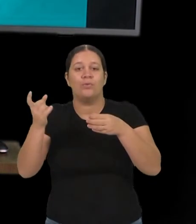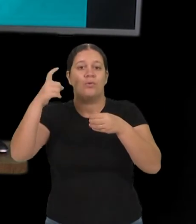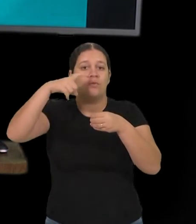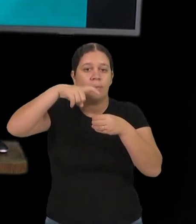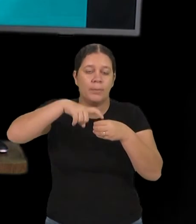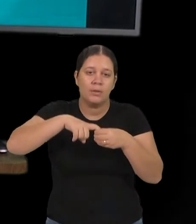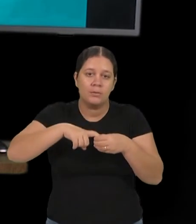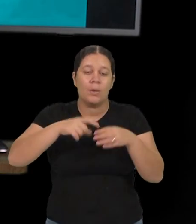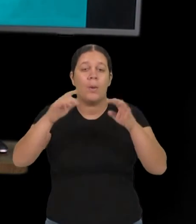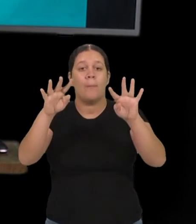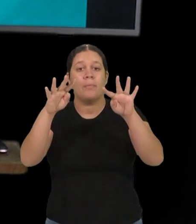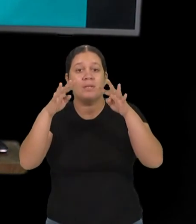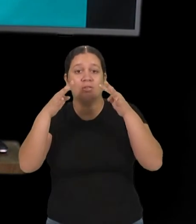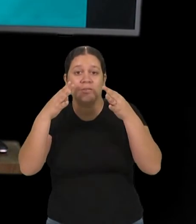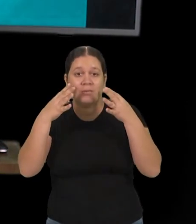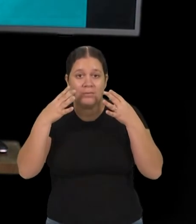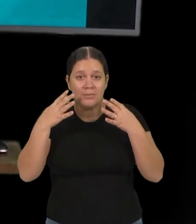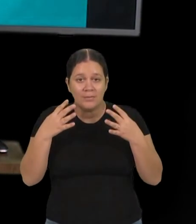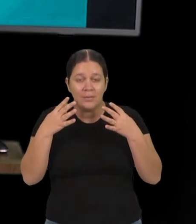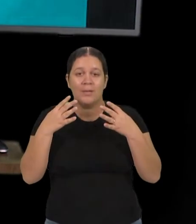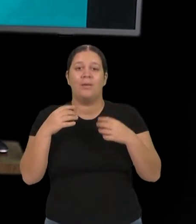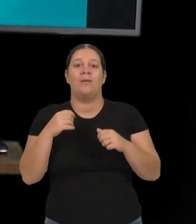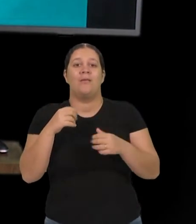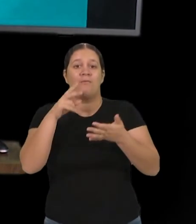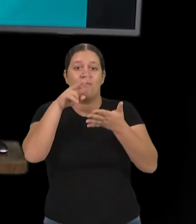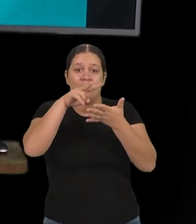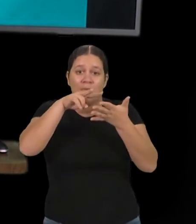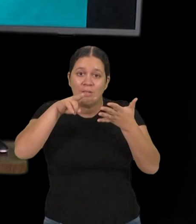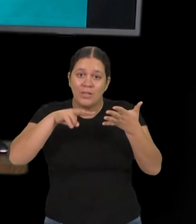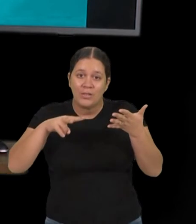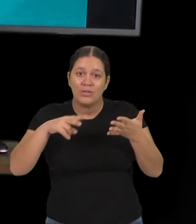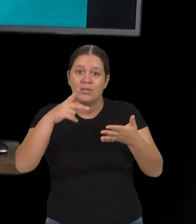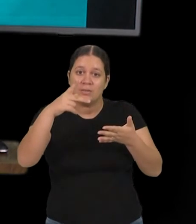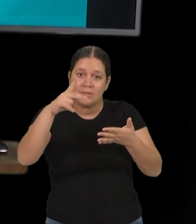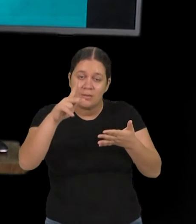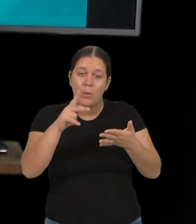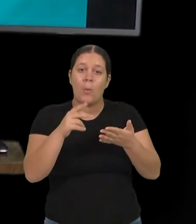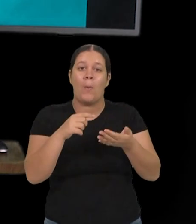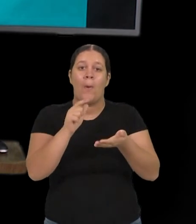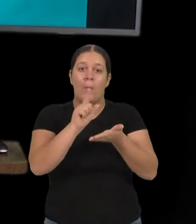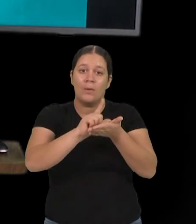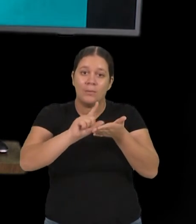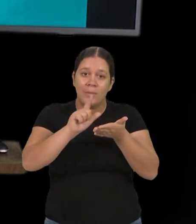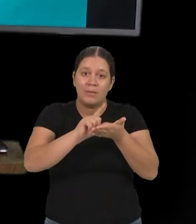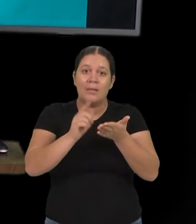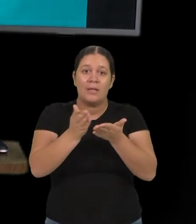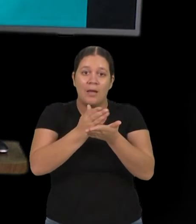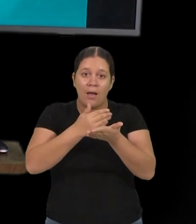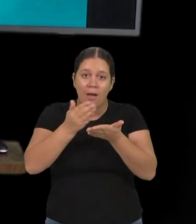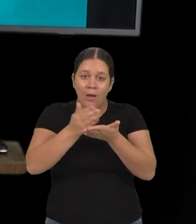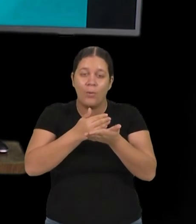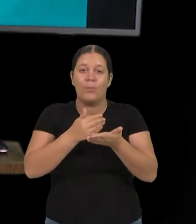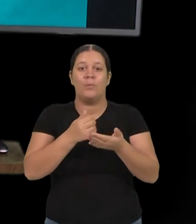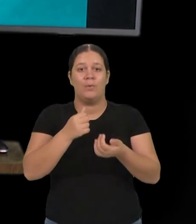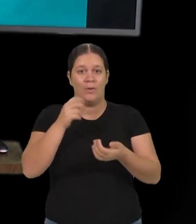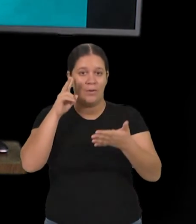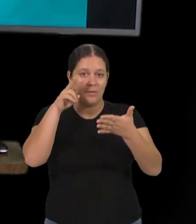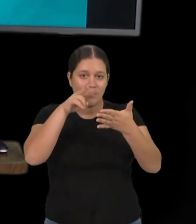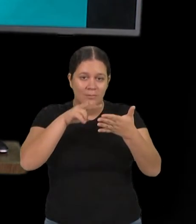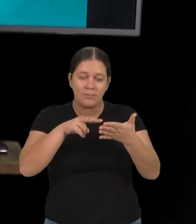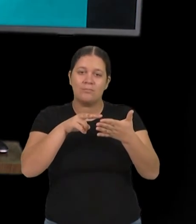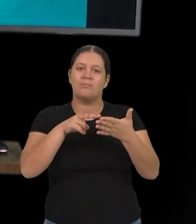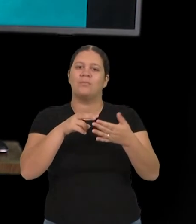lá, ouve de novo, presta atenção, pega o teu material, dá uma olhada também, tá?